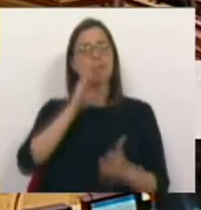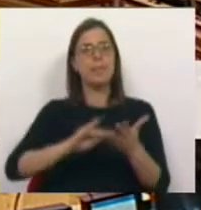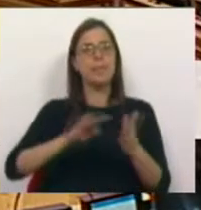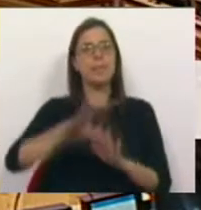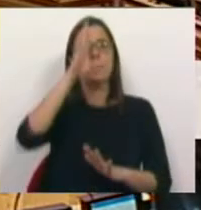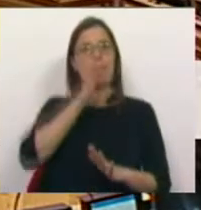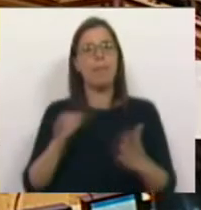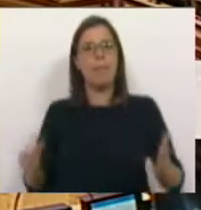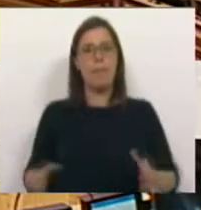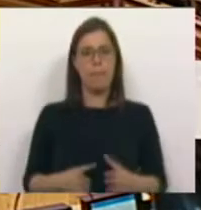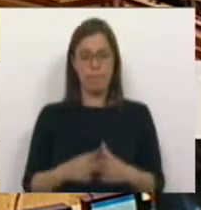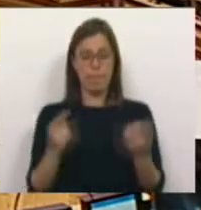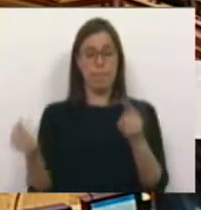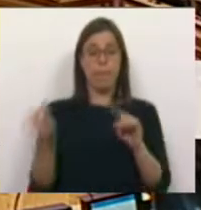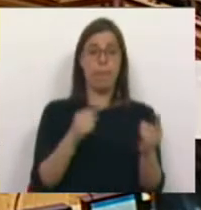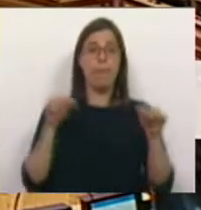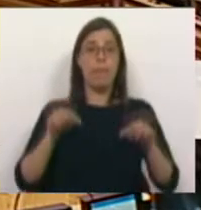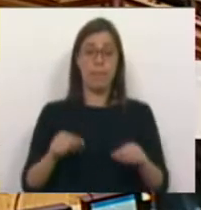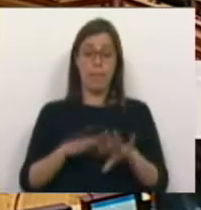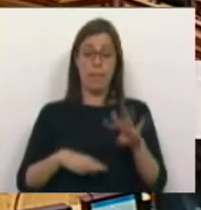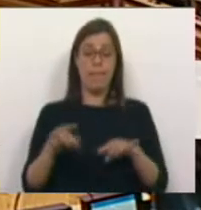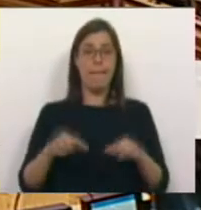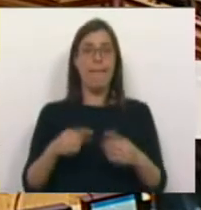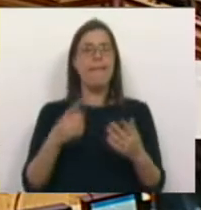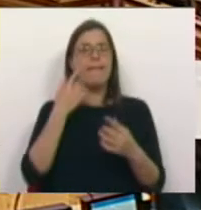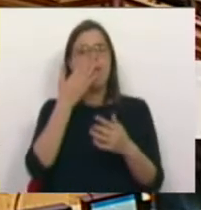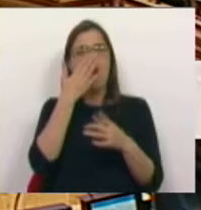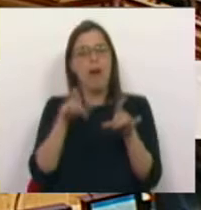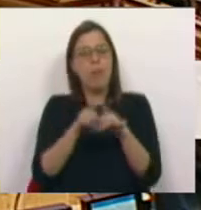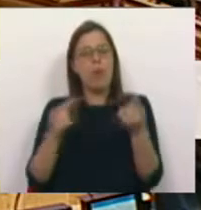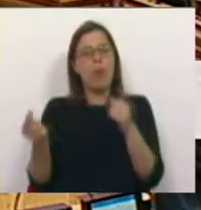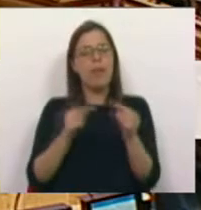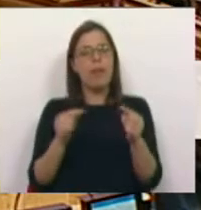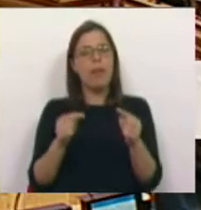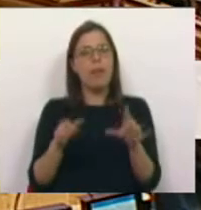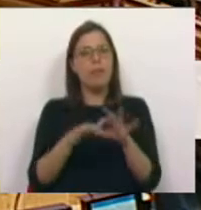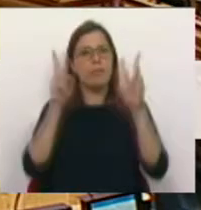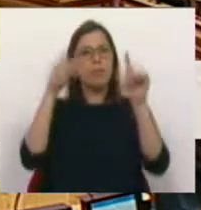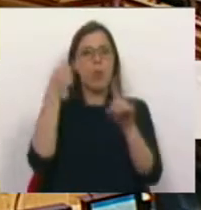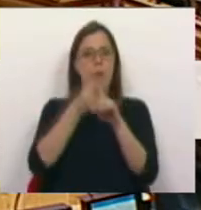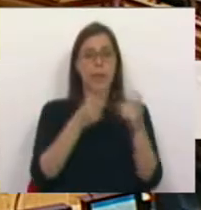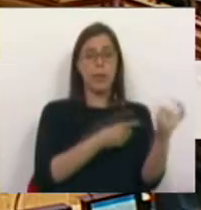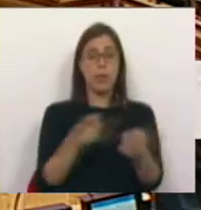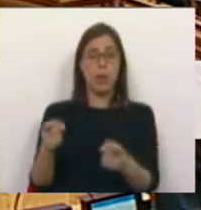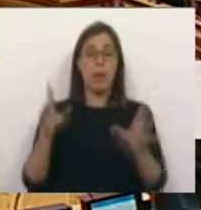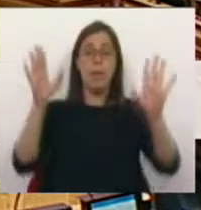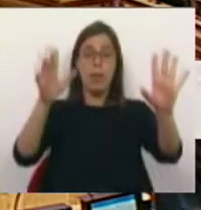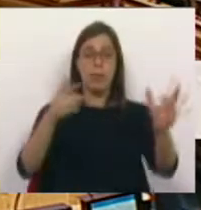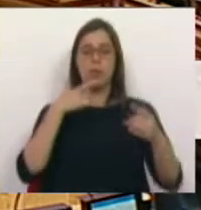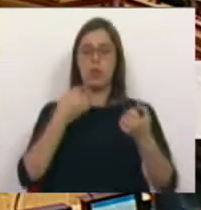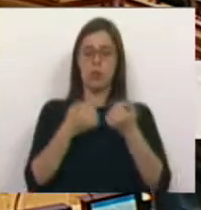Secretário de Estado, o debate que temos estado a travar apresenta-se como sendo um debate sobre o combate ao terrorismo, mas não se